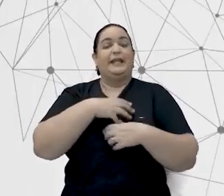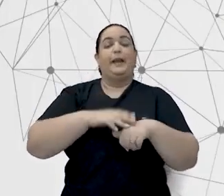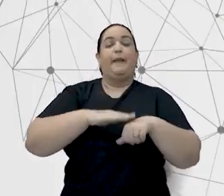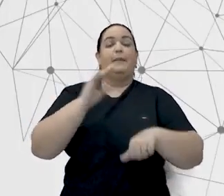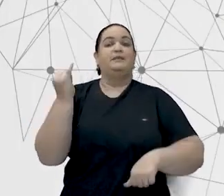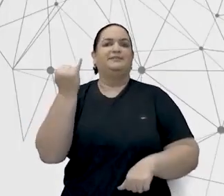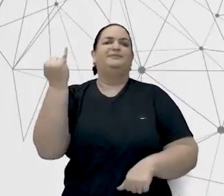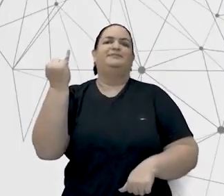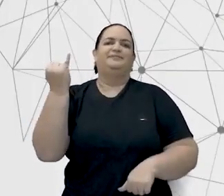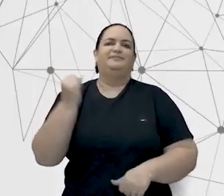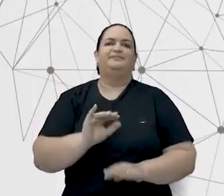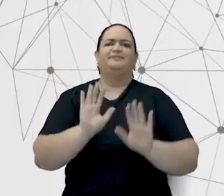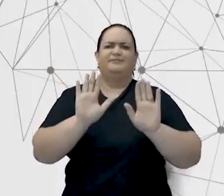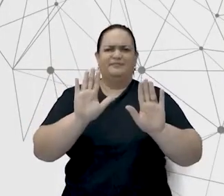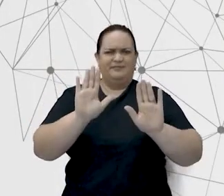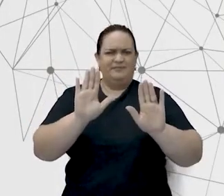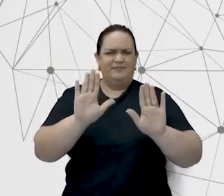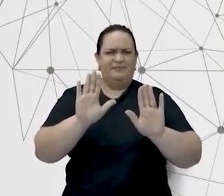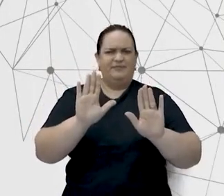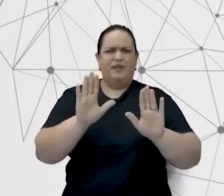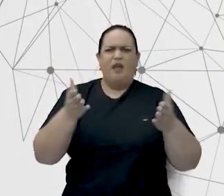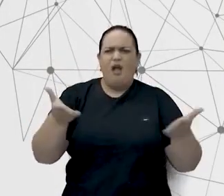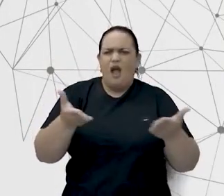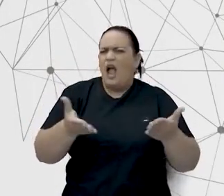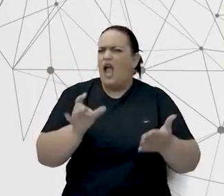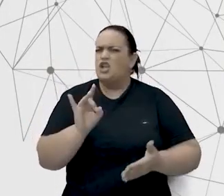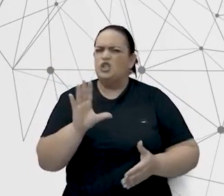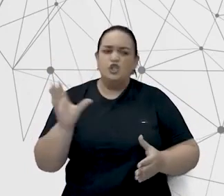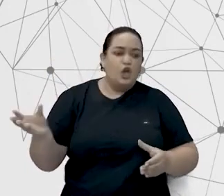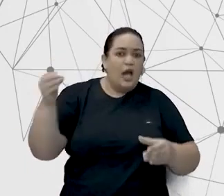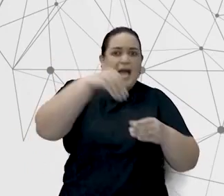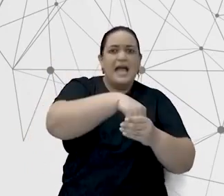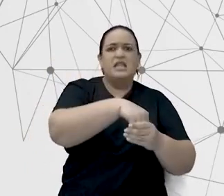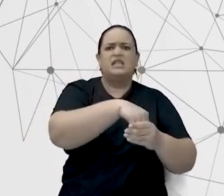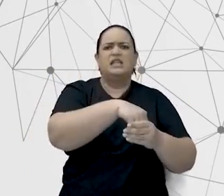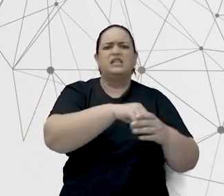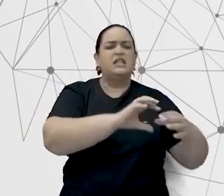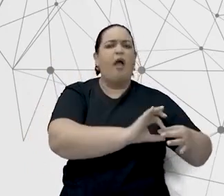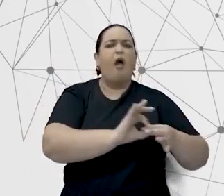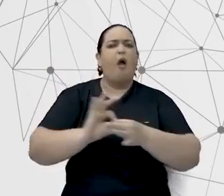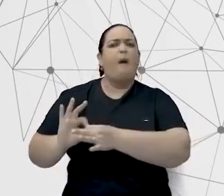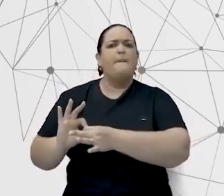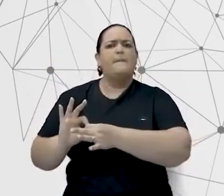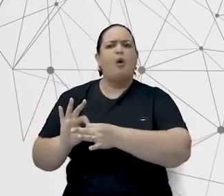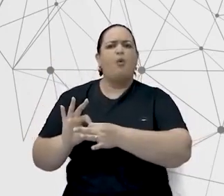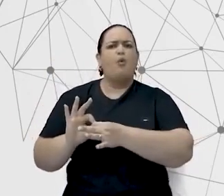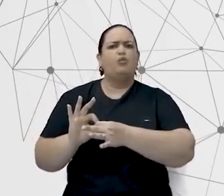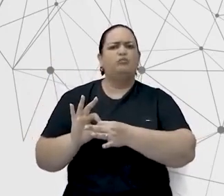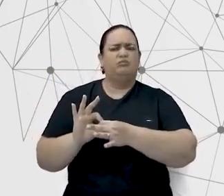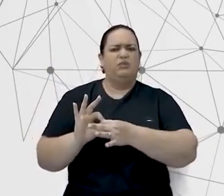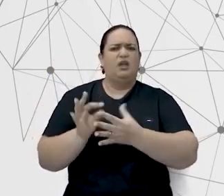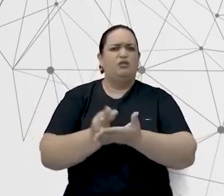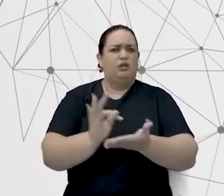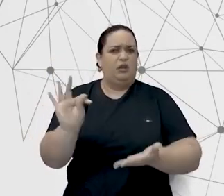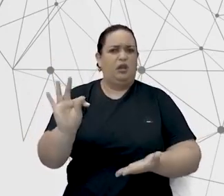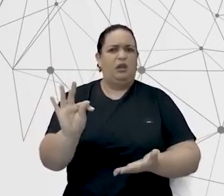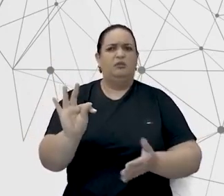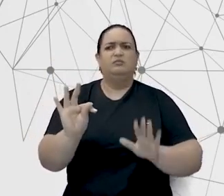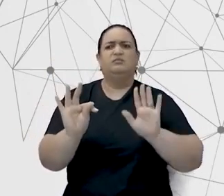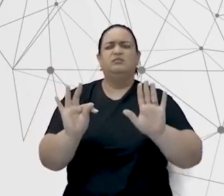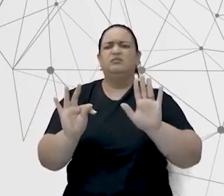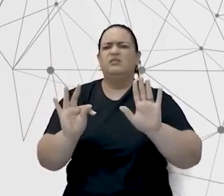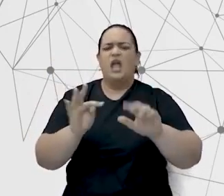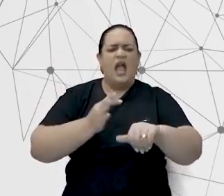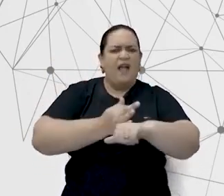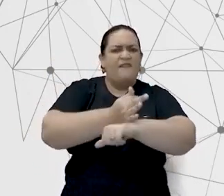que vamos deixar um pouco mais técnico essa conversa, né? Uma definição que eu gosto é que as fake news são